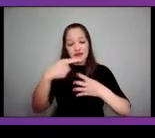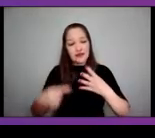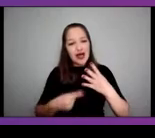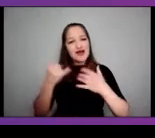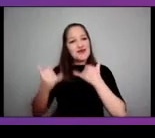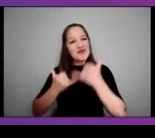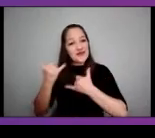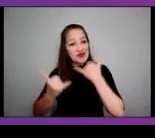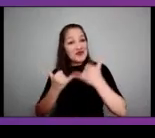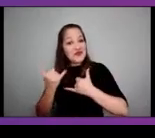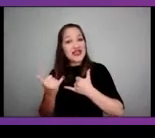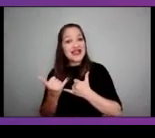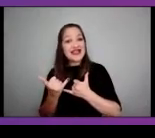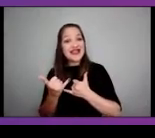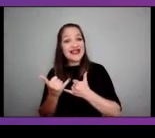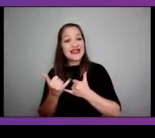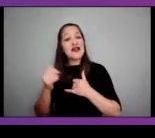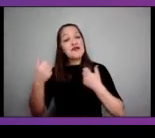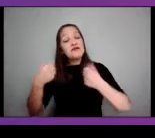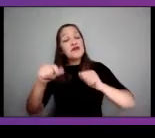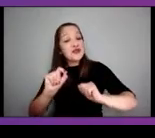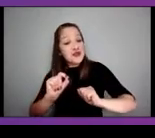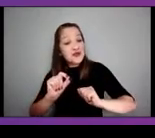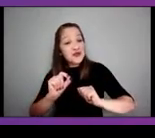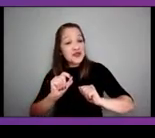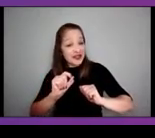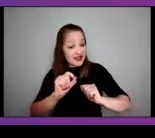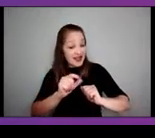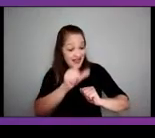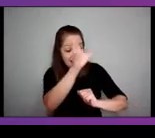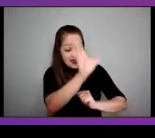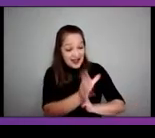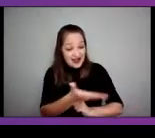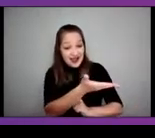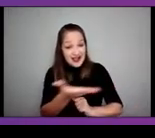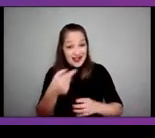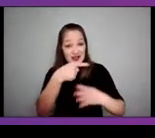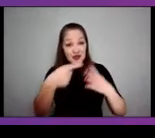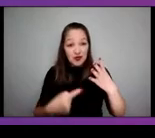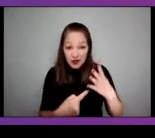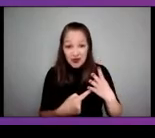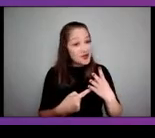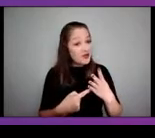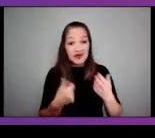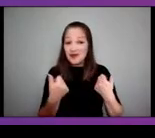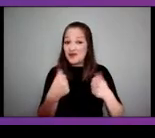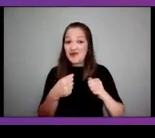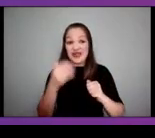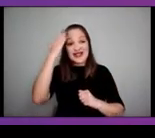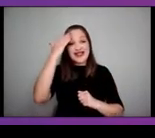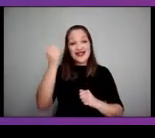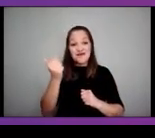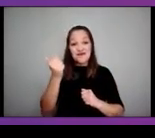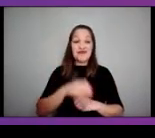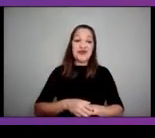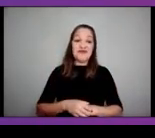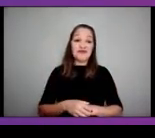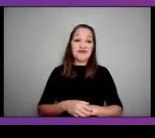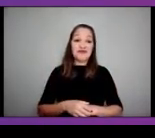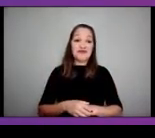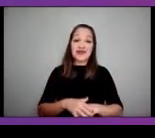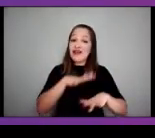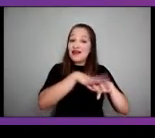esses vermelho ou você vai ter que lidar com esses conhecimentos todos Né desde as ciências exatas das humanas da espiritualidade de